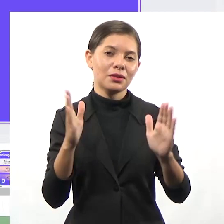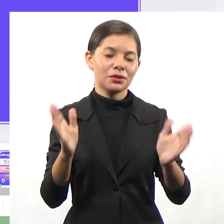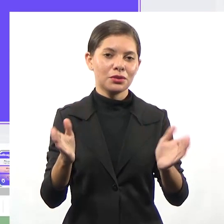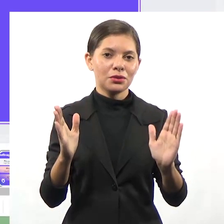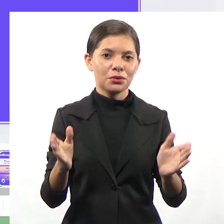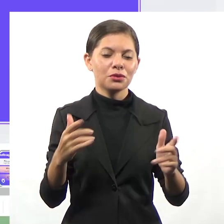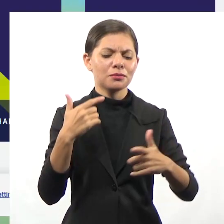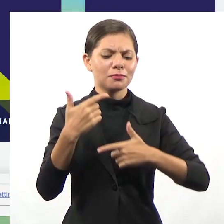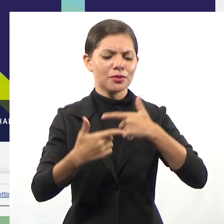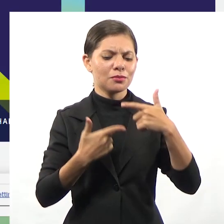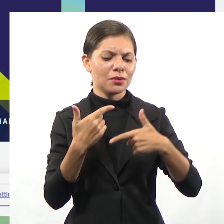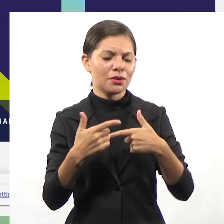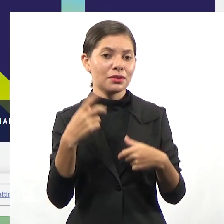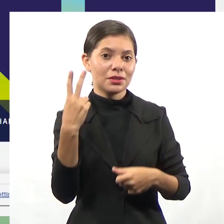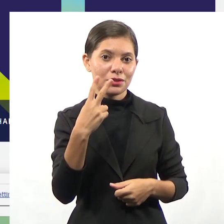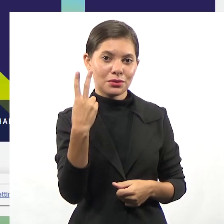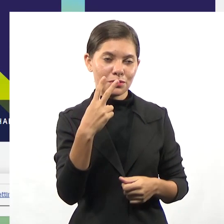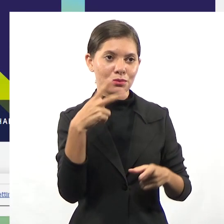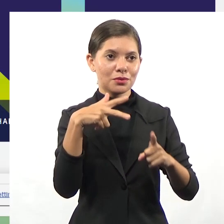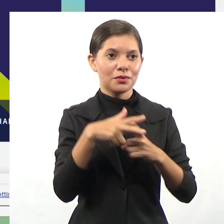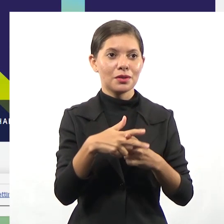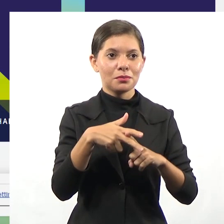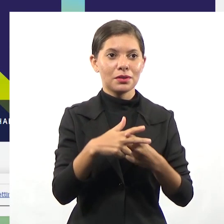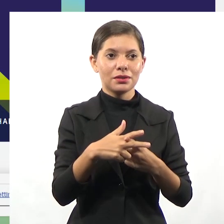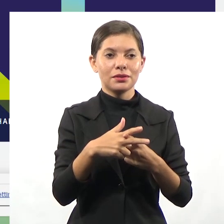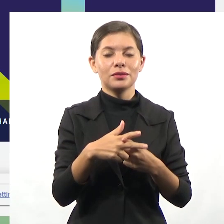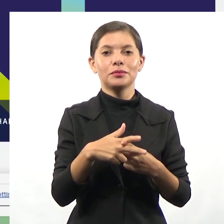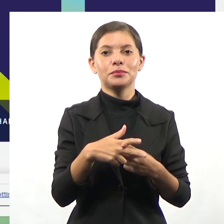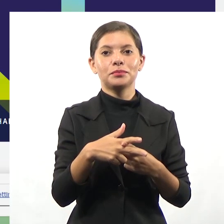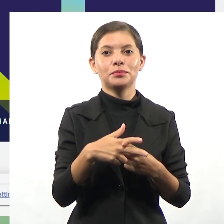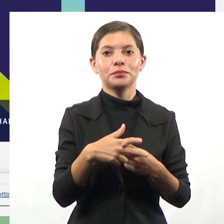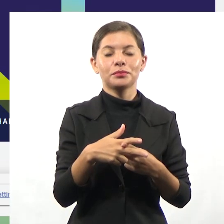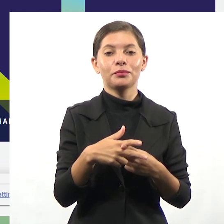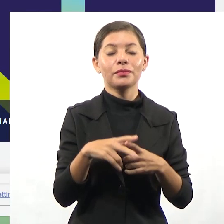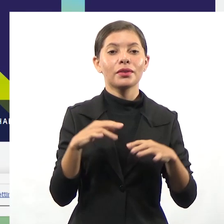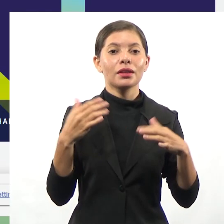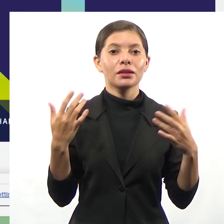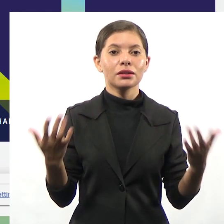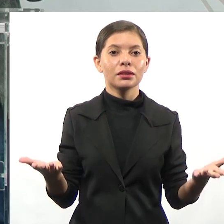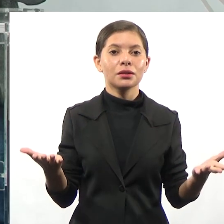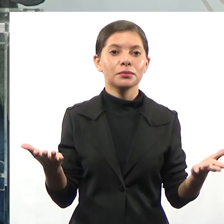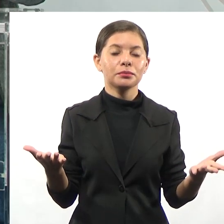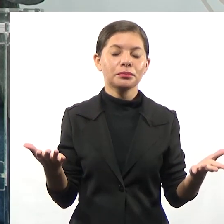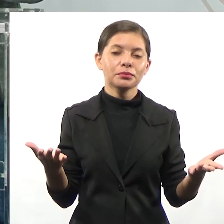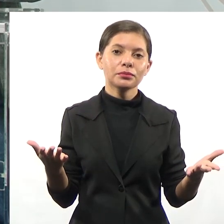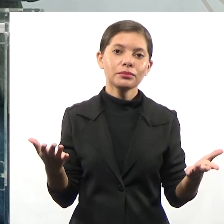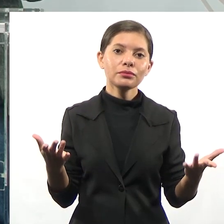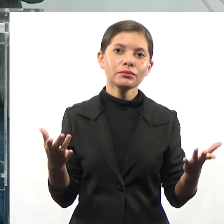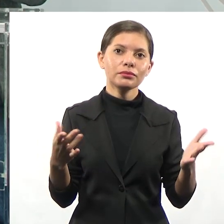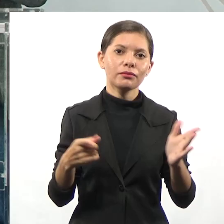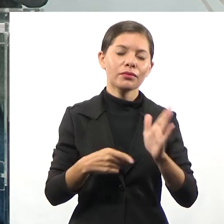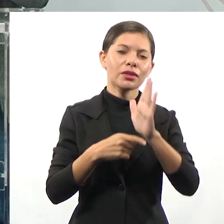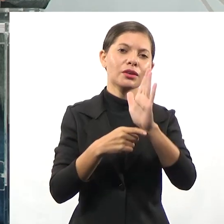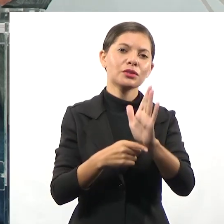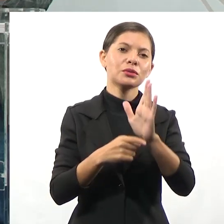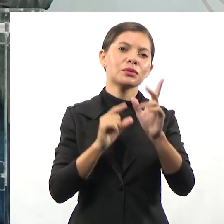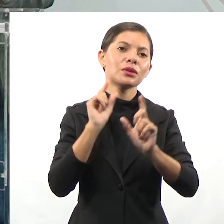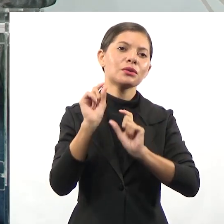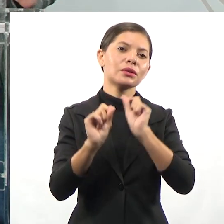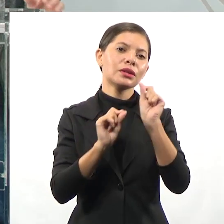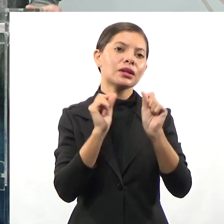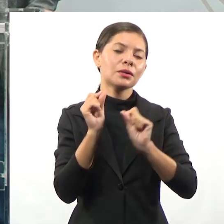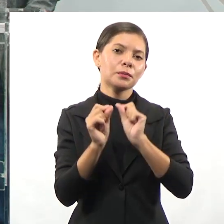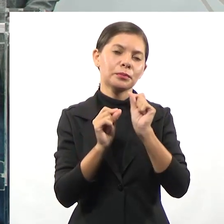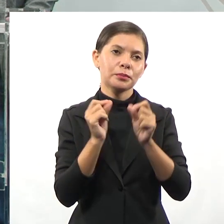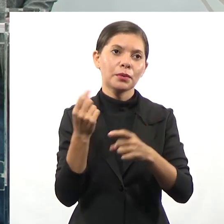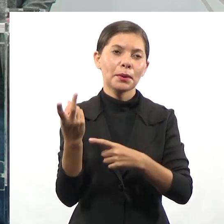Então, o Dimensions permite a busca de artigos científicos e um estudo um pouco bibliométrico desses